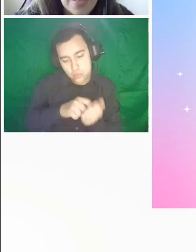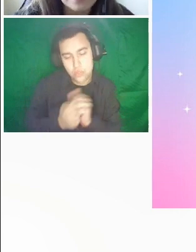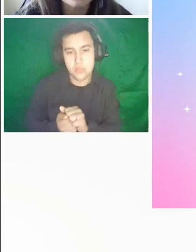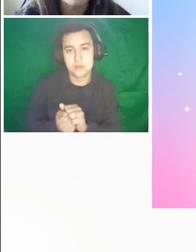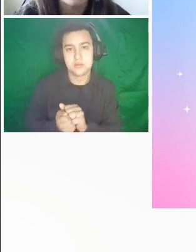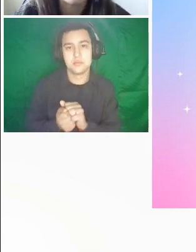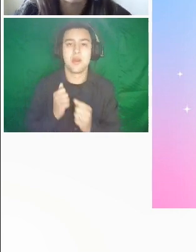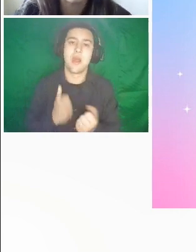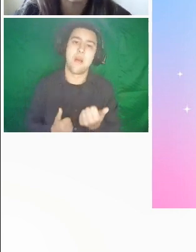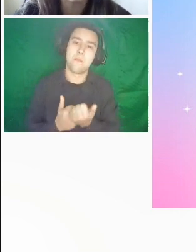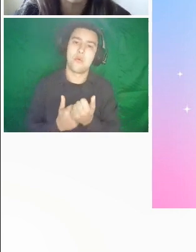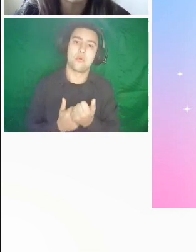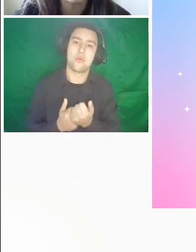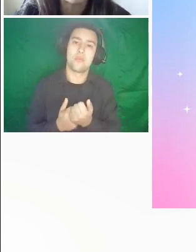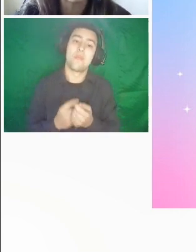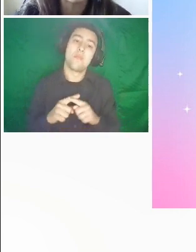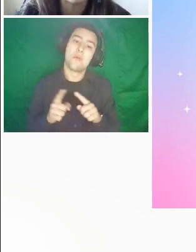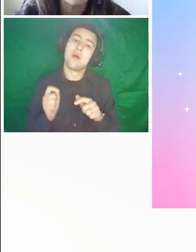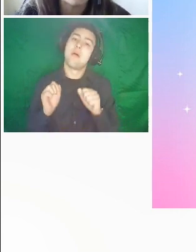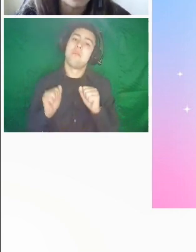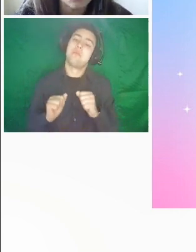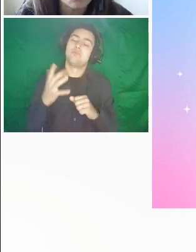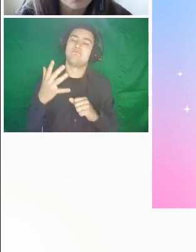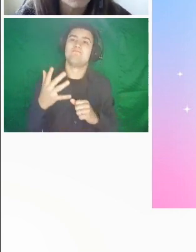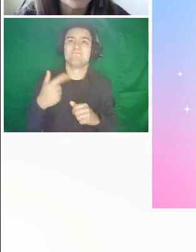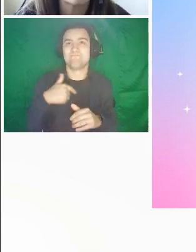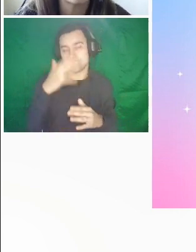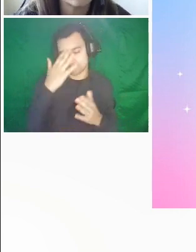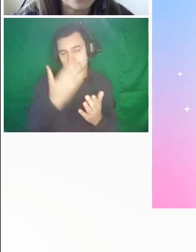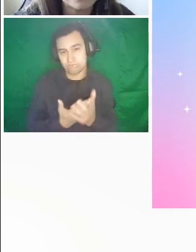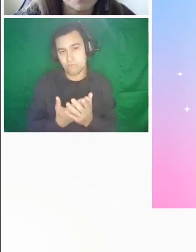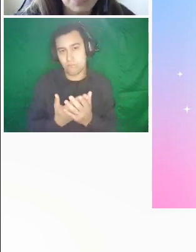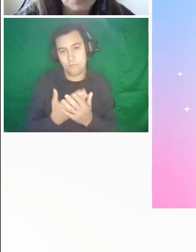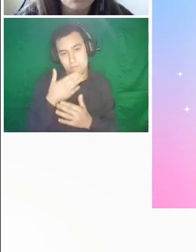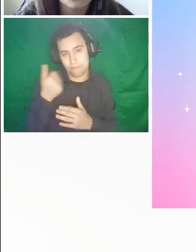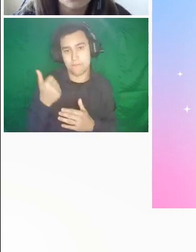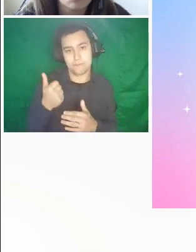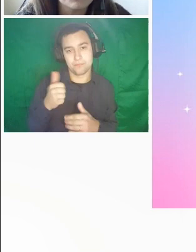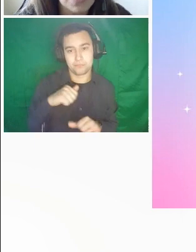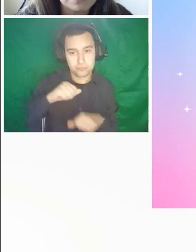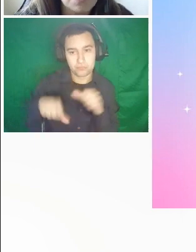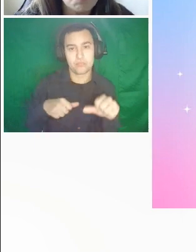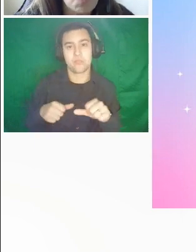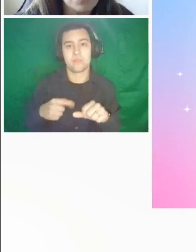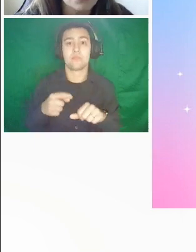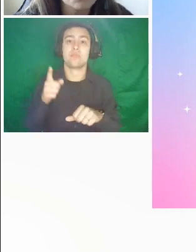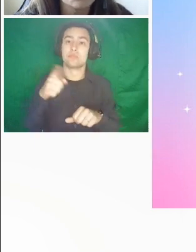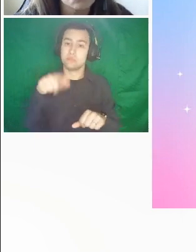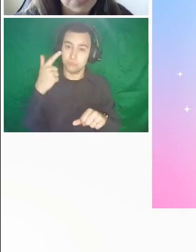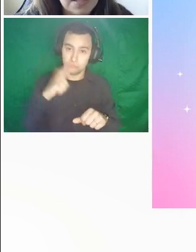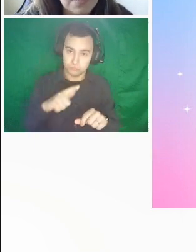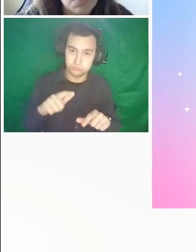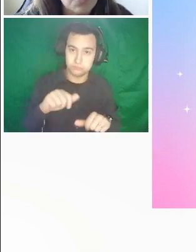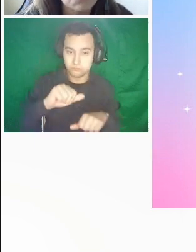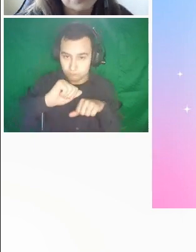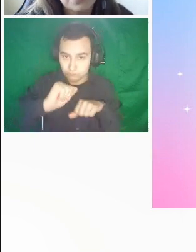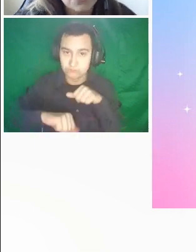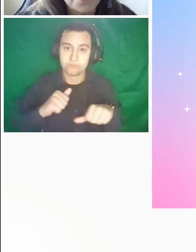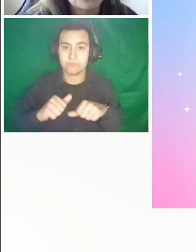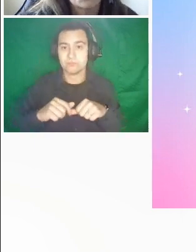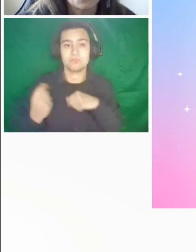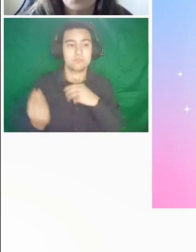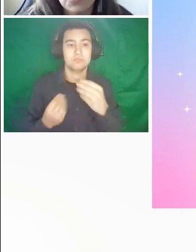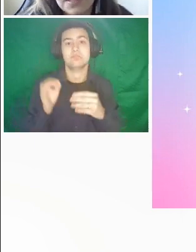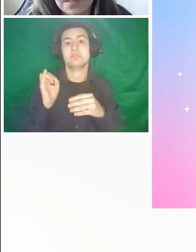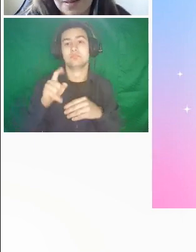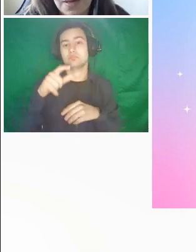talvez aqui vem o que eu mais assim acredito que faça diferença você só consegue ser um bom agente de mudança quando você